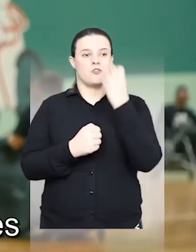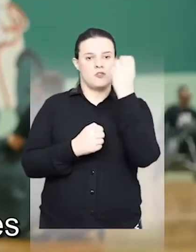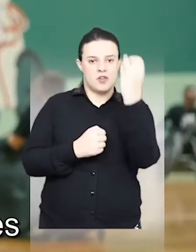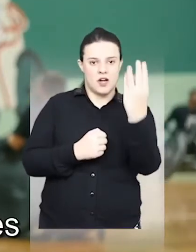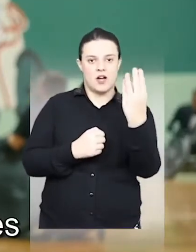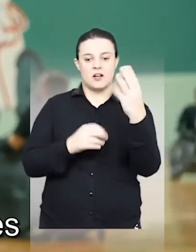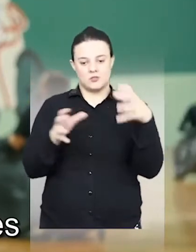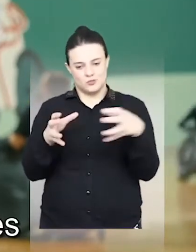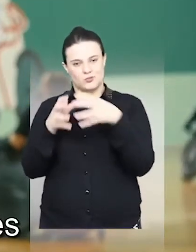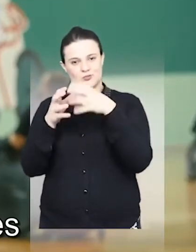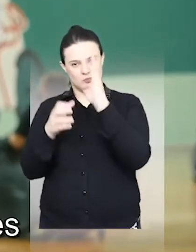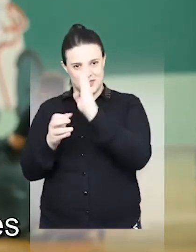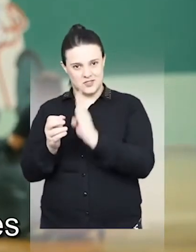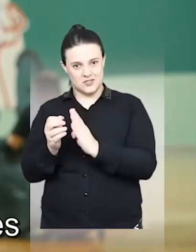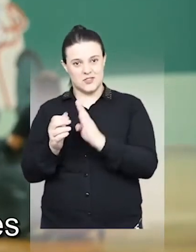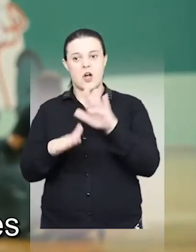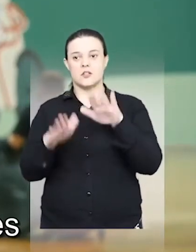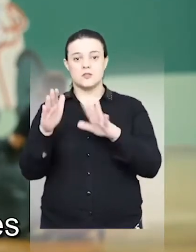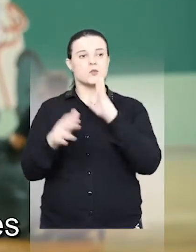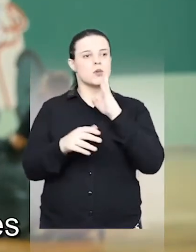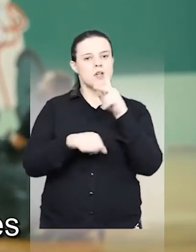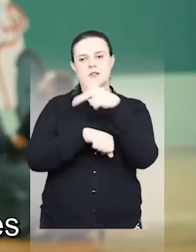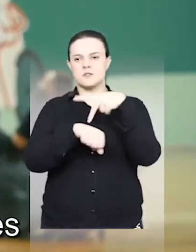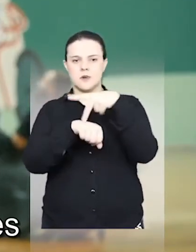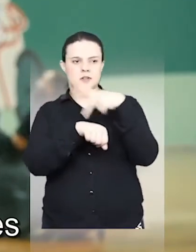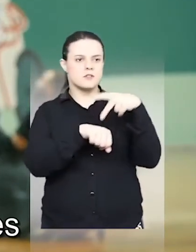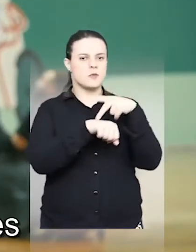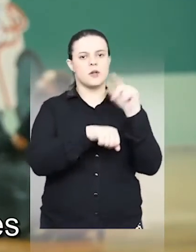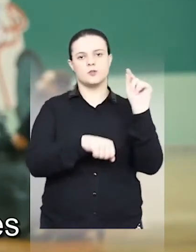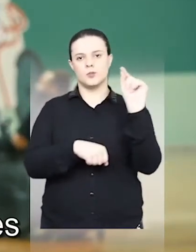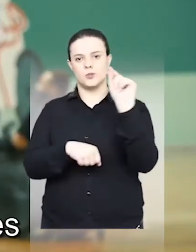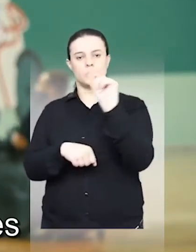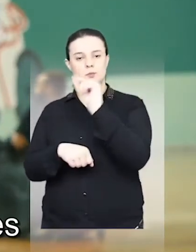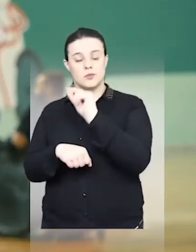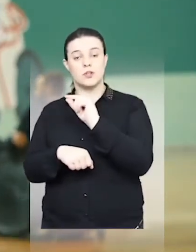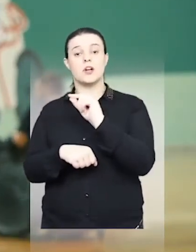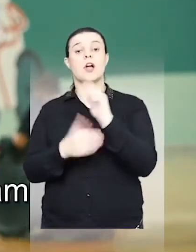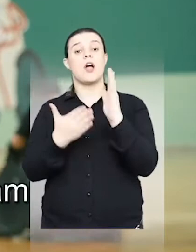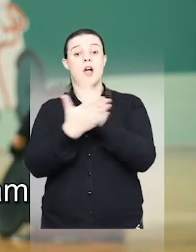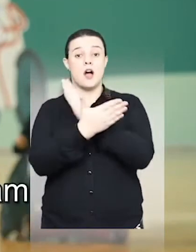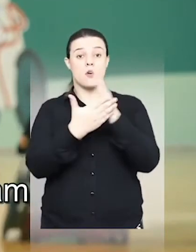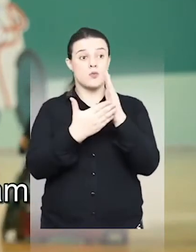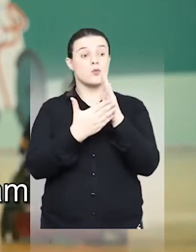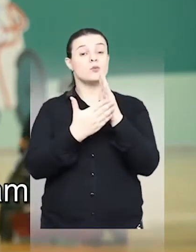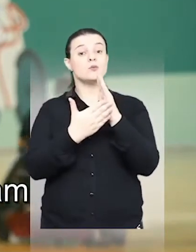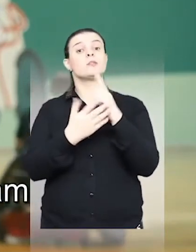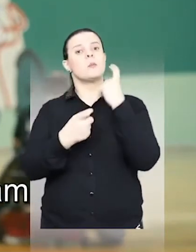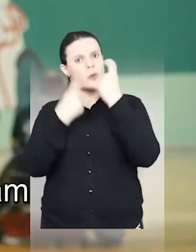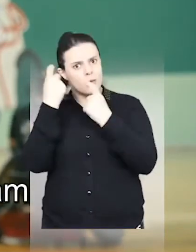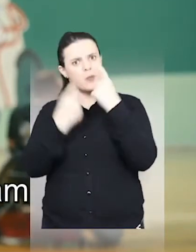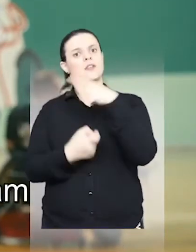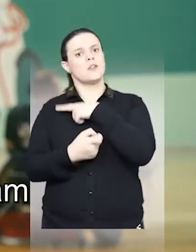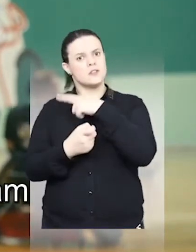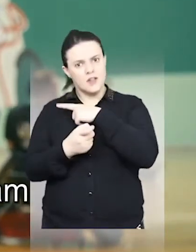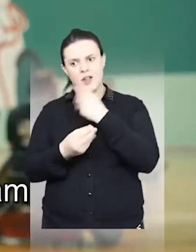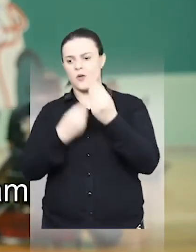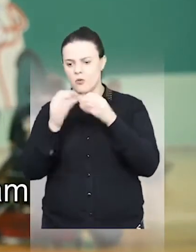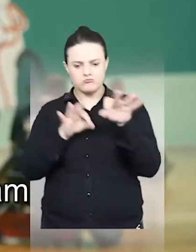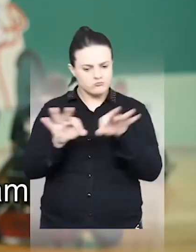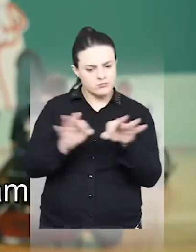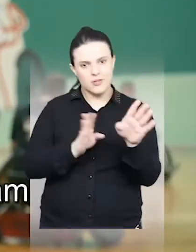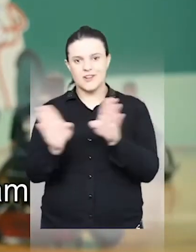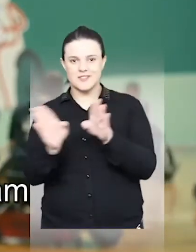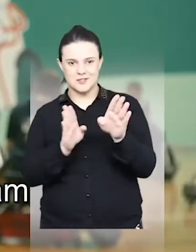Nessas viagens com a seleção, a gente acaba conhecendo vários países, né? E alguns que realmente se preocupam na questão